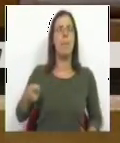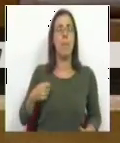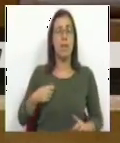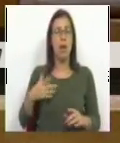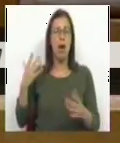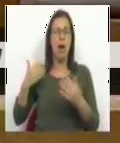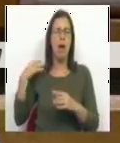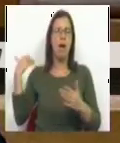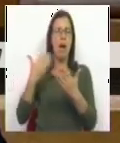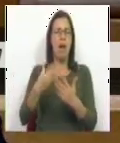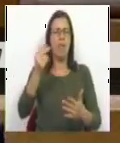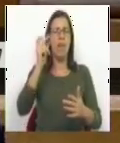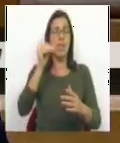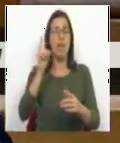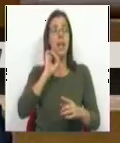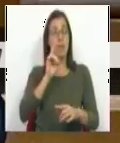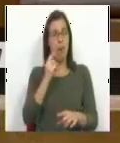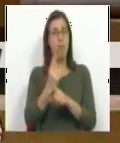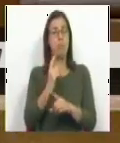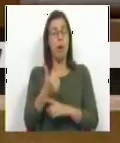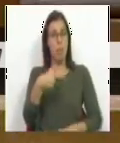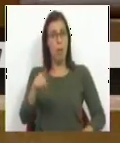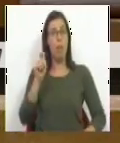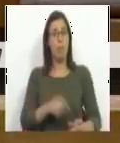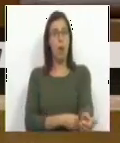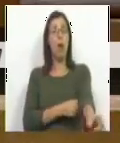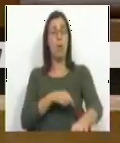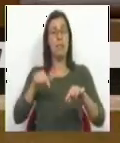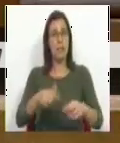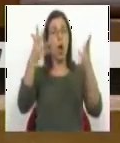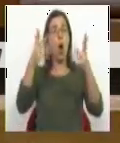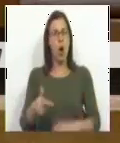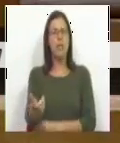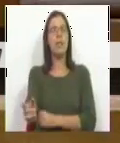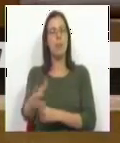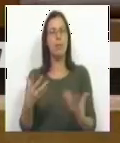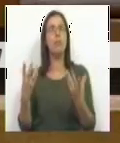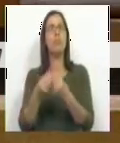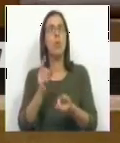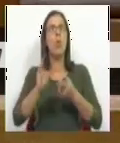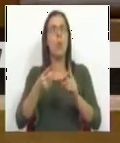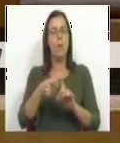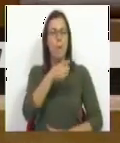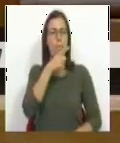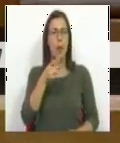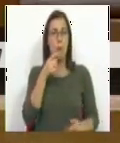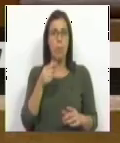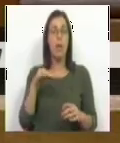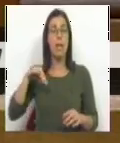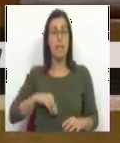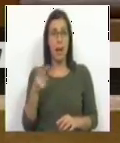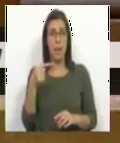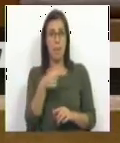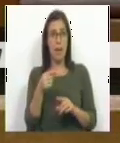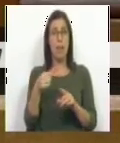da década. Não menos importante para o Bloco de Esquerda, este orçamento é acompanhado por um compromisso de aumento do